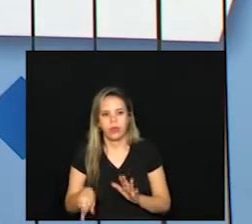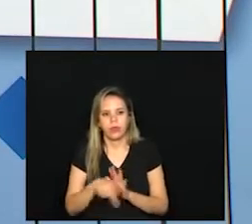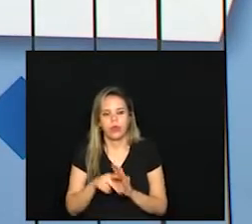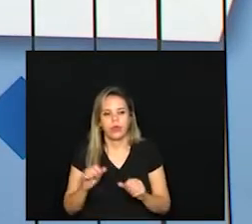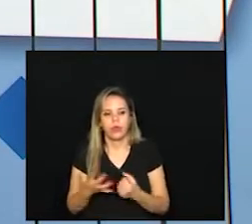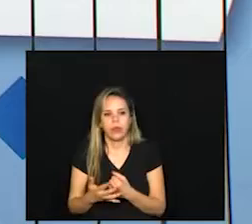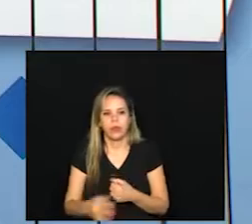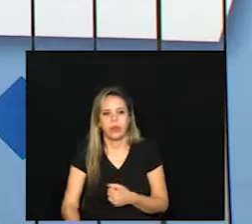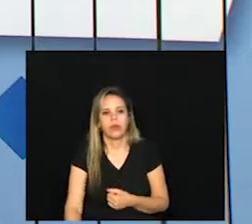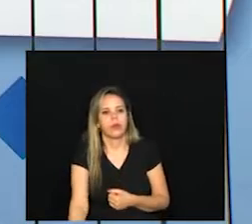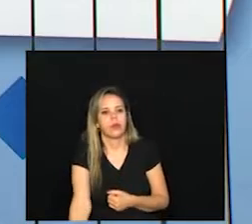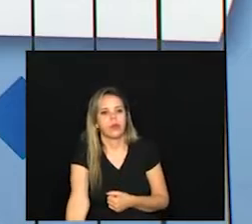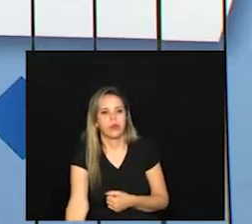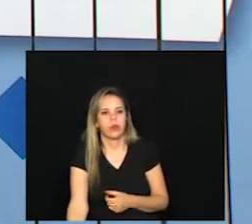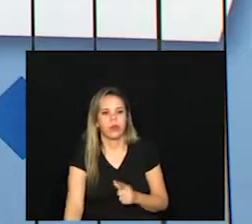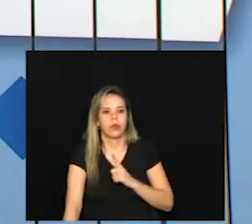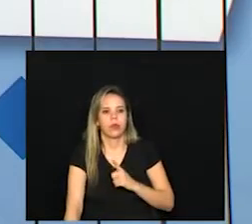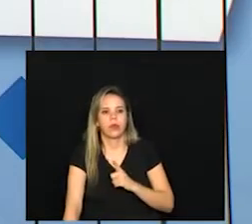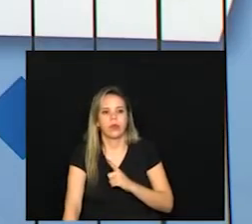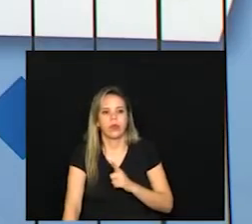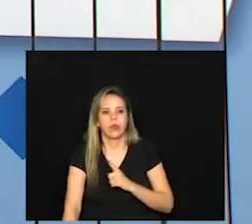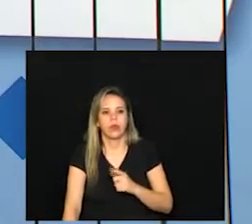a Covid-19, nós tínhamos